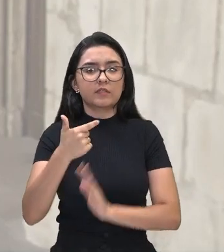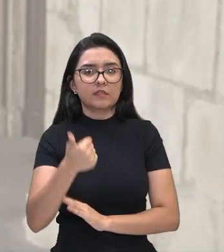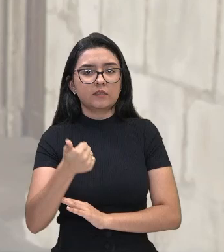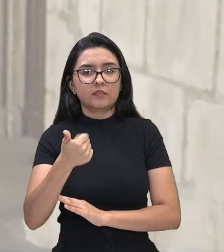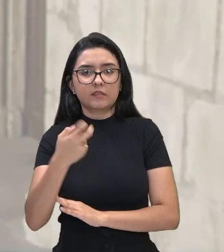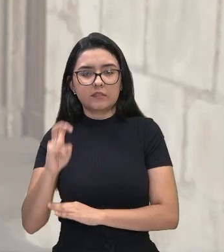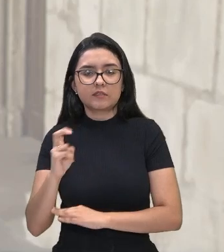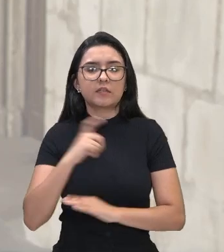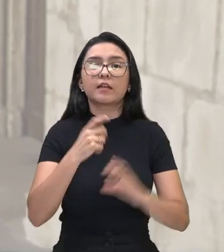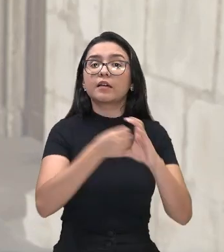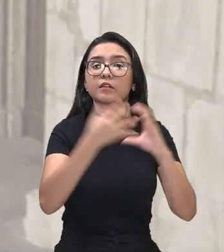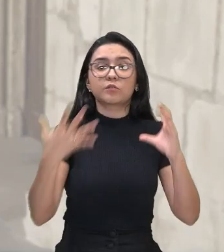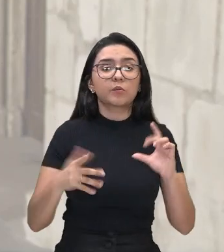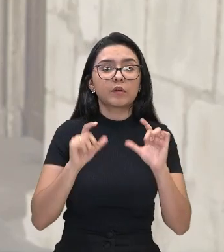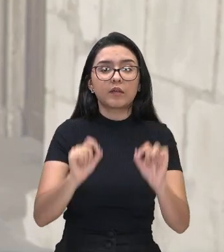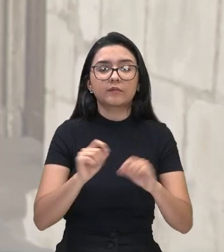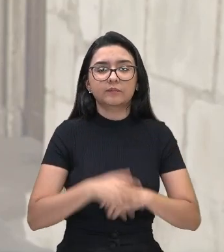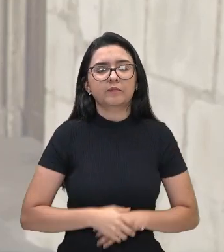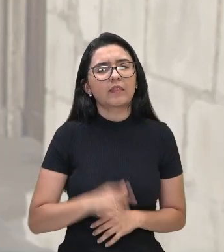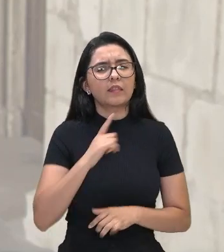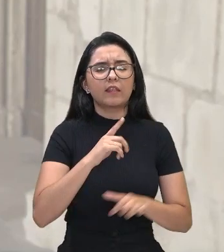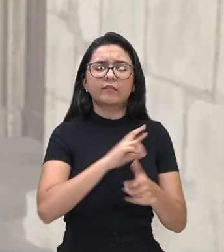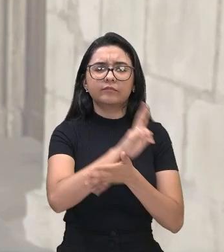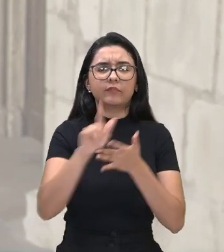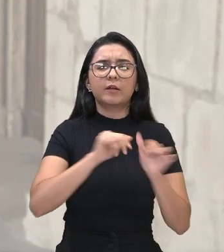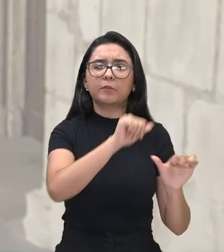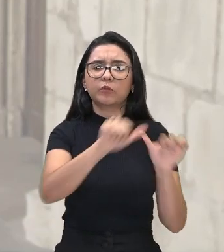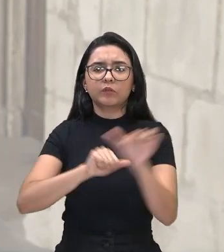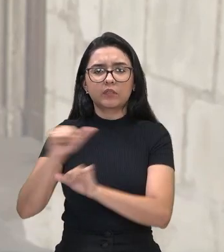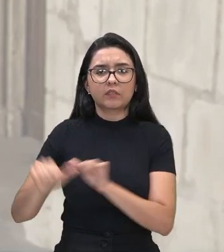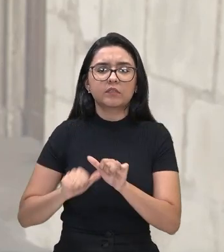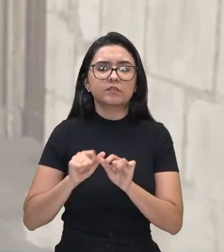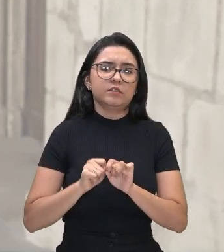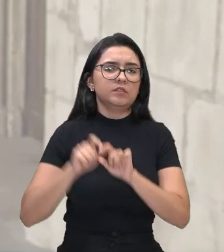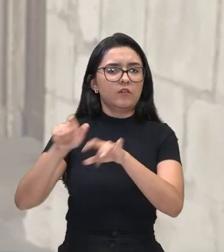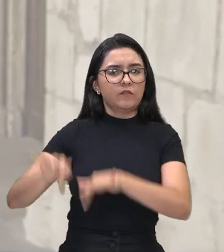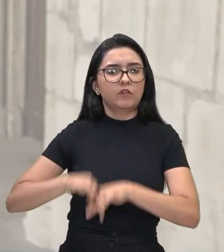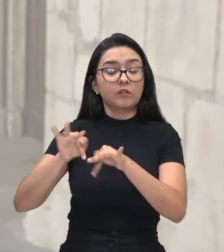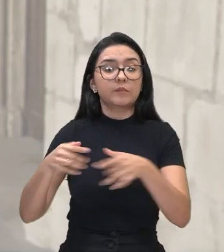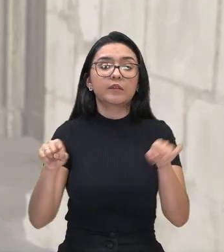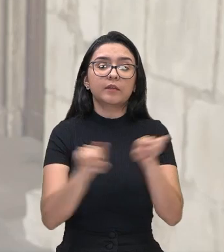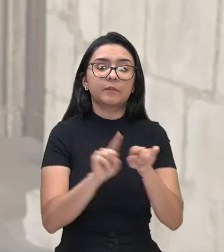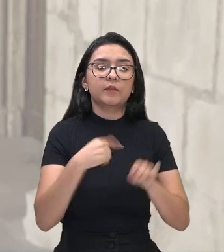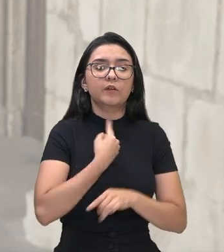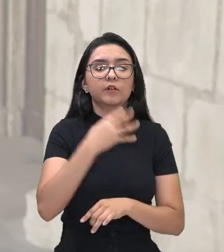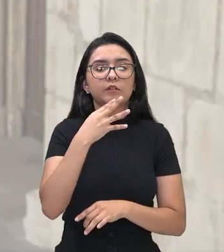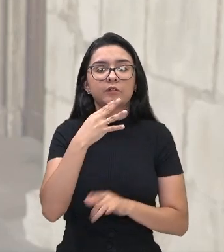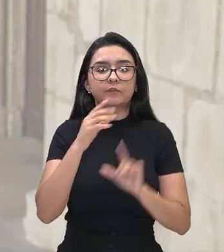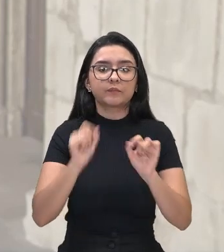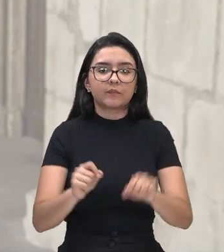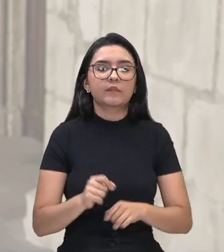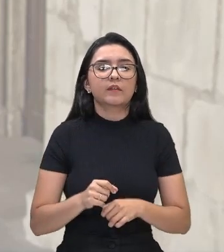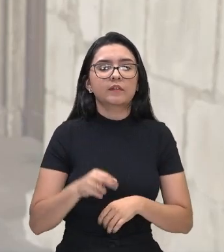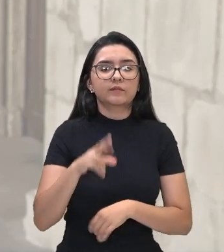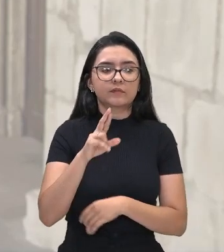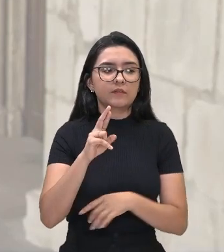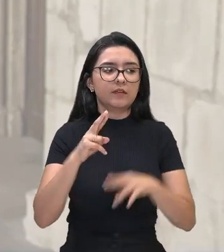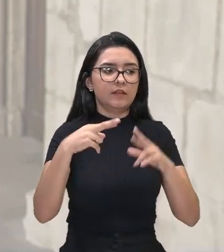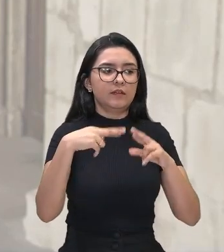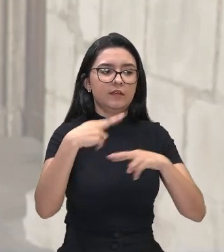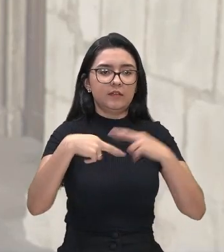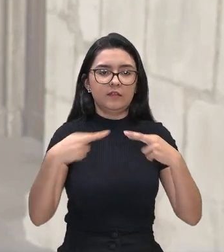XV, caracterizada ali por mudanças na sociedade feudal e também o que a gente conhece como o renascimento comercial